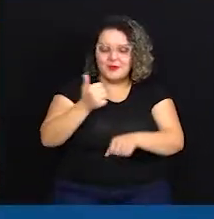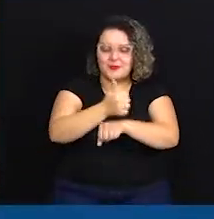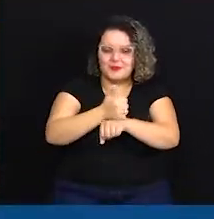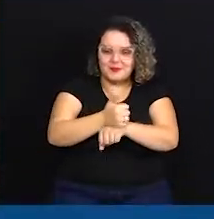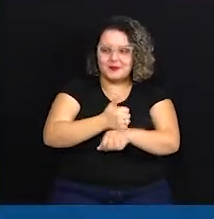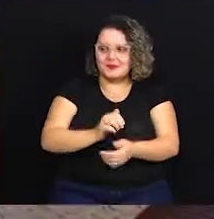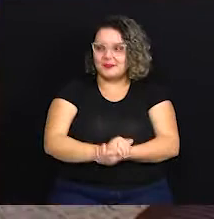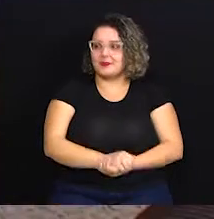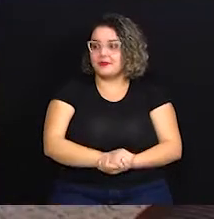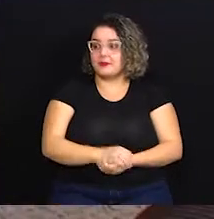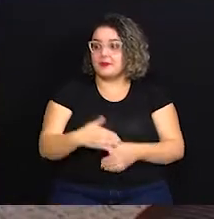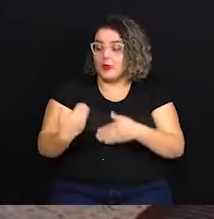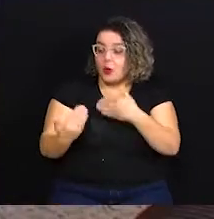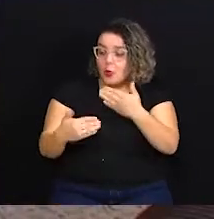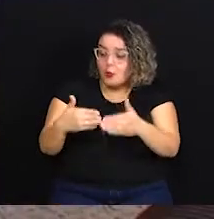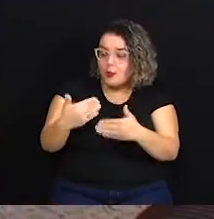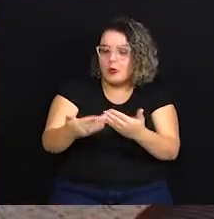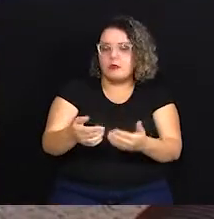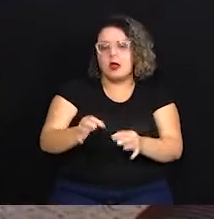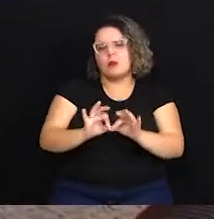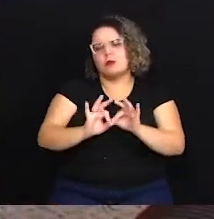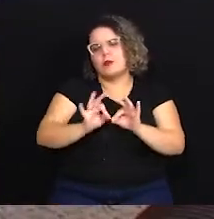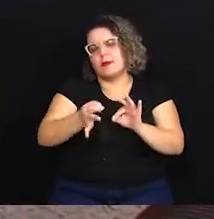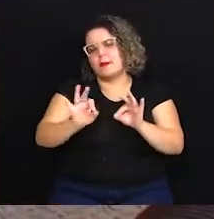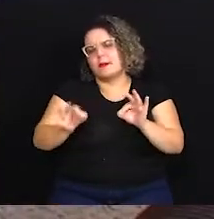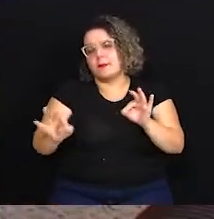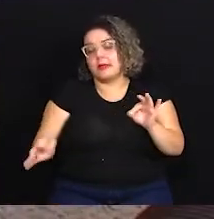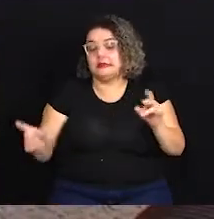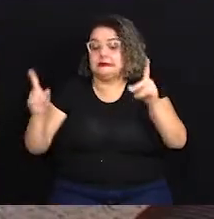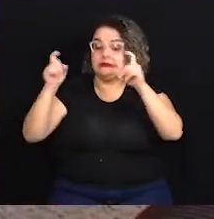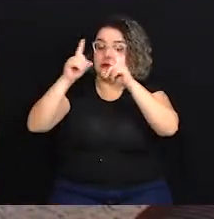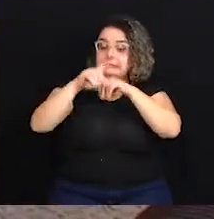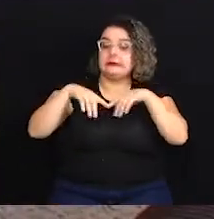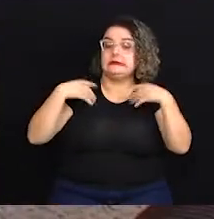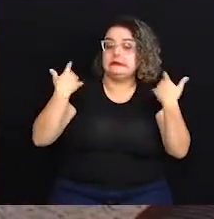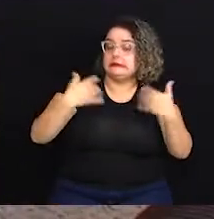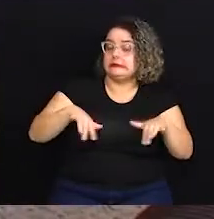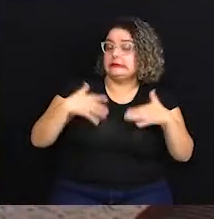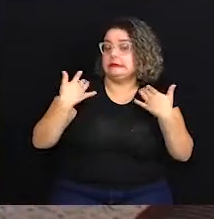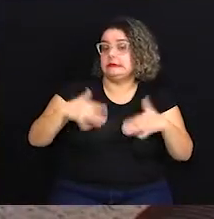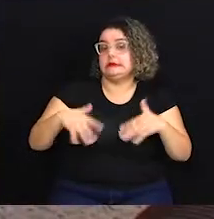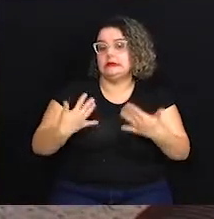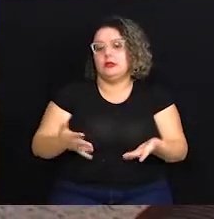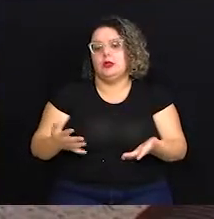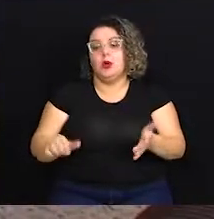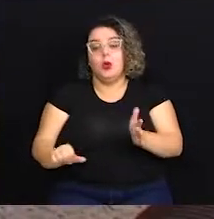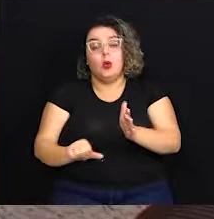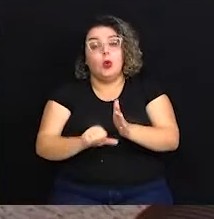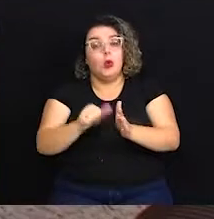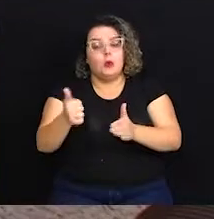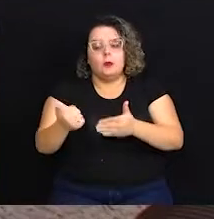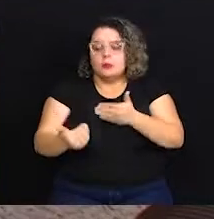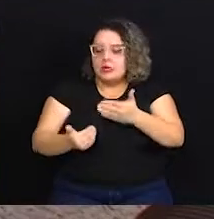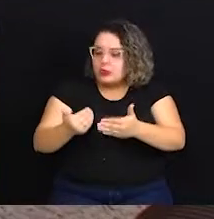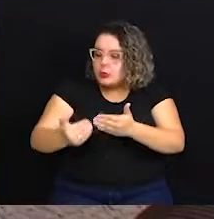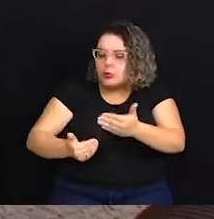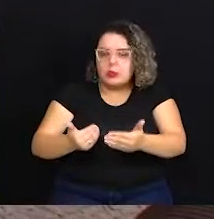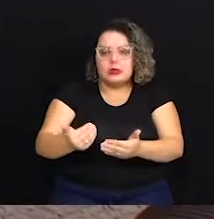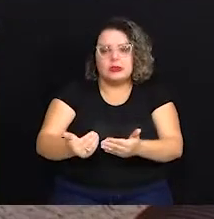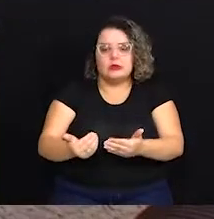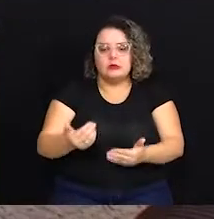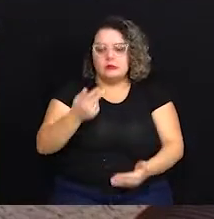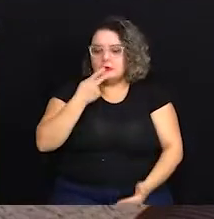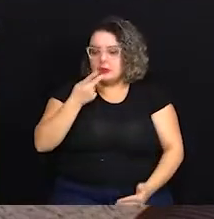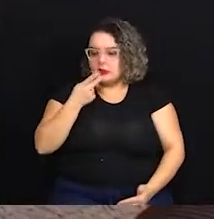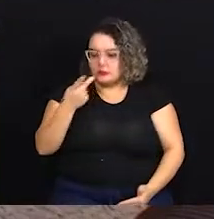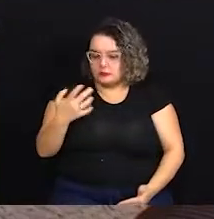Profissão. Um processo é longo, é desafiador, né? Mas o primeiro passo, eu vou falar bem